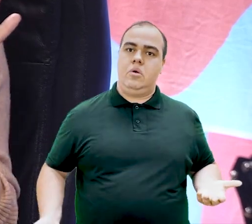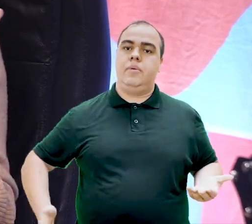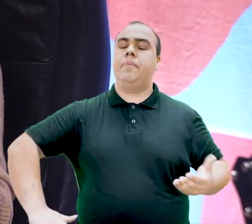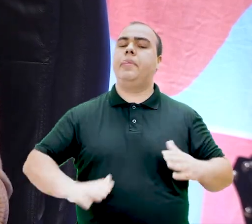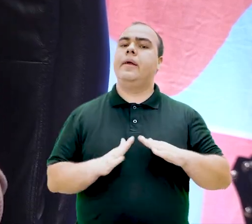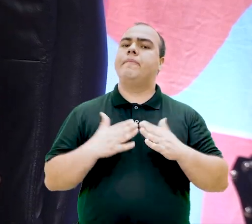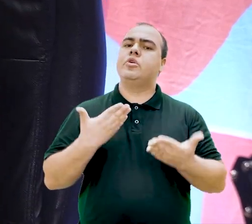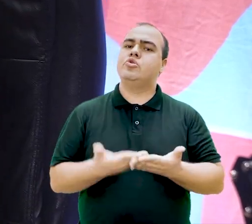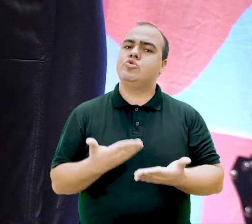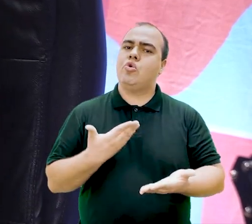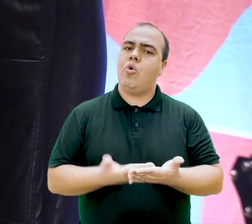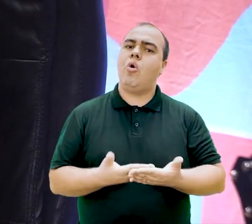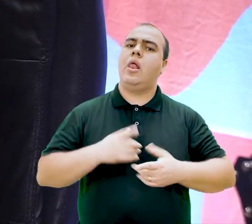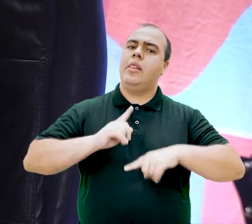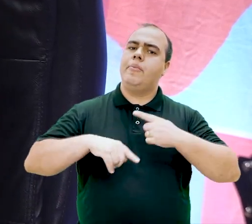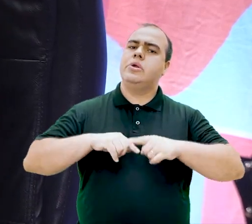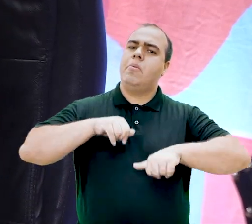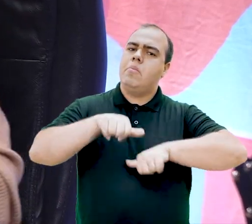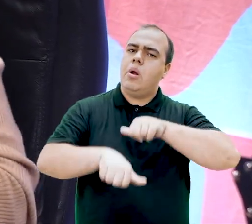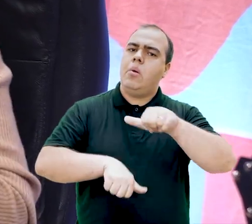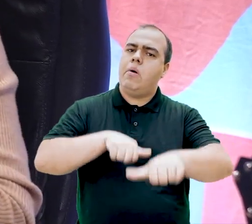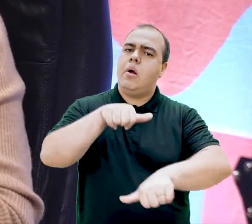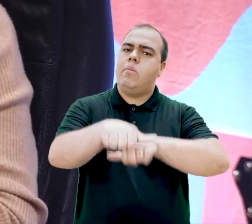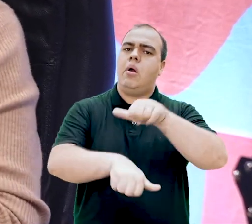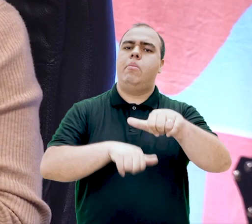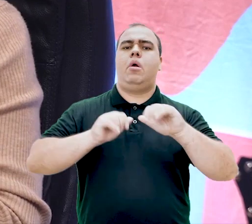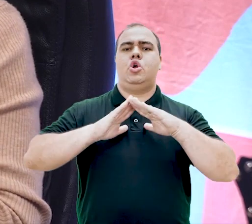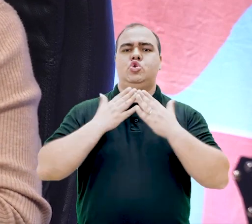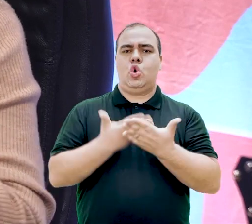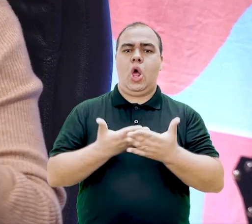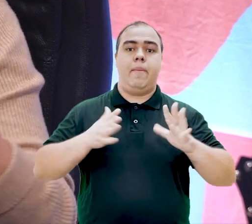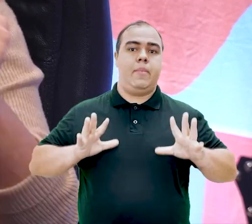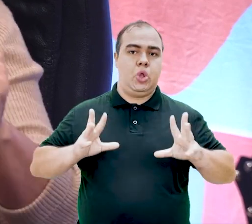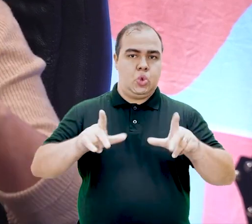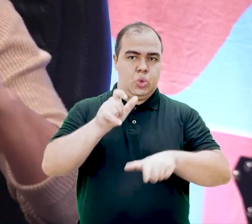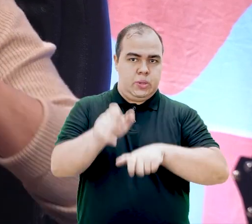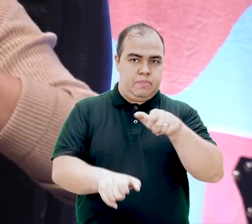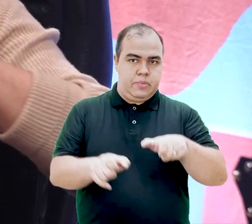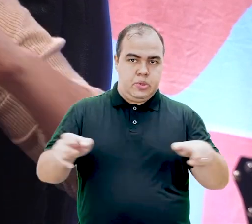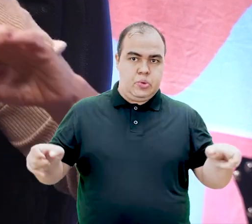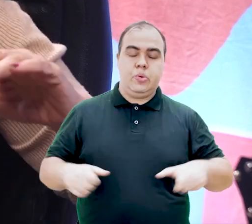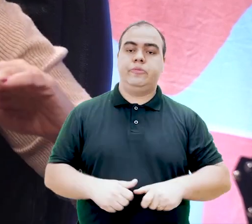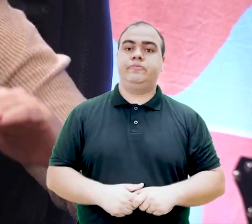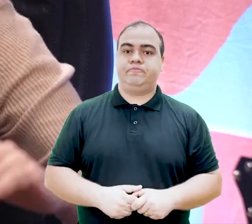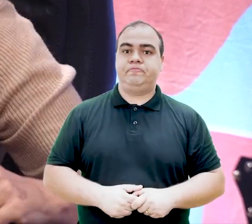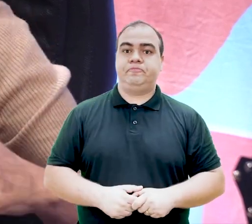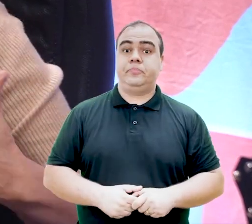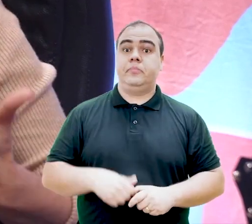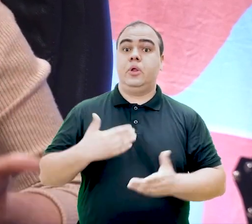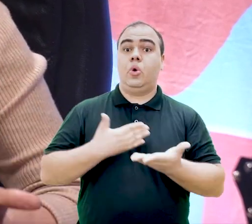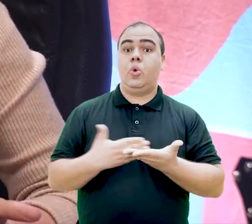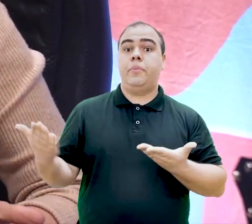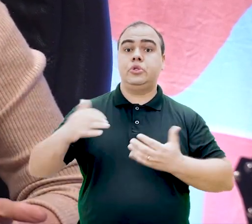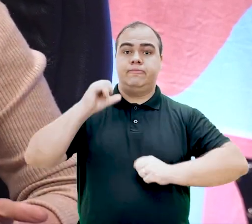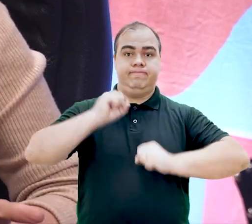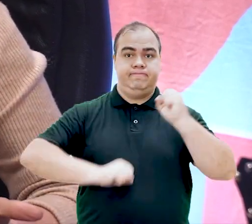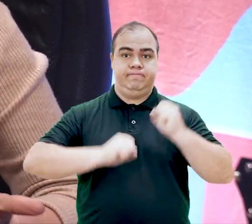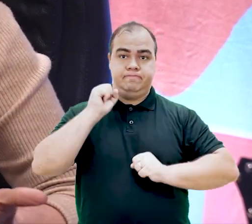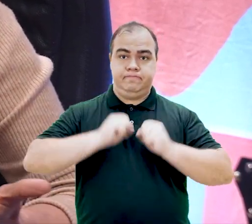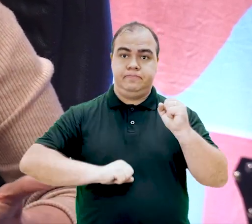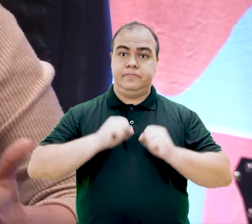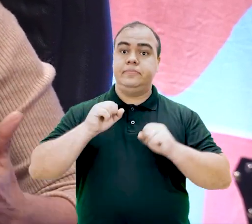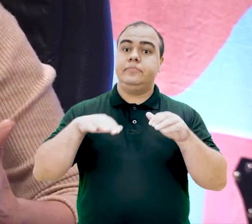escola lá foi se tornando uma escola para todos como é que a escola para todos quando foi eh momento de escola para todos era momento da industrialização